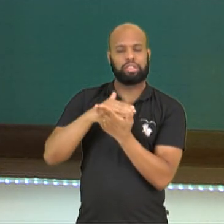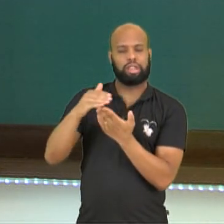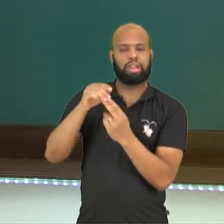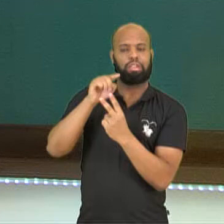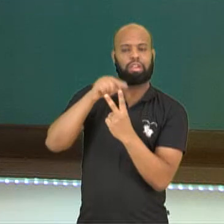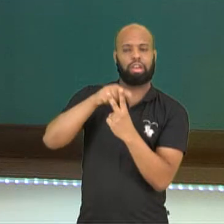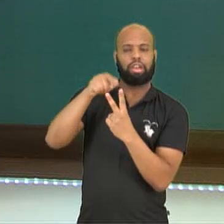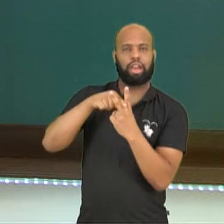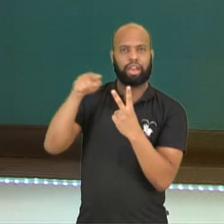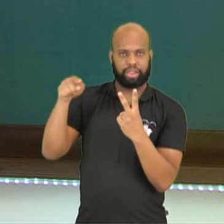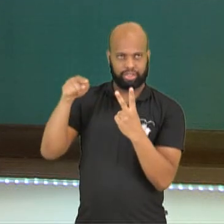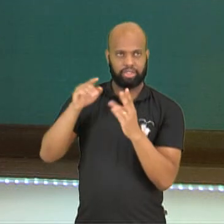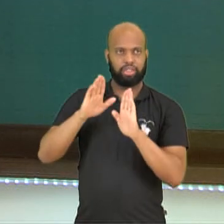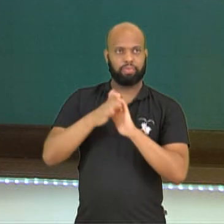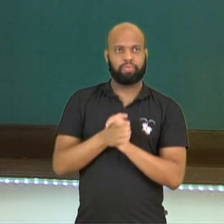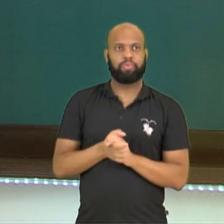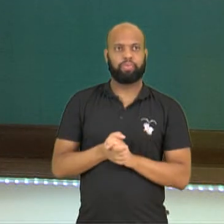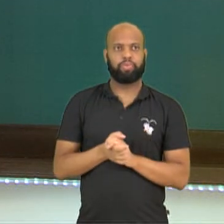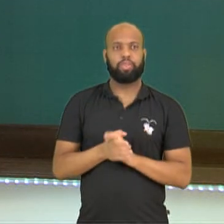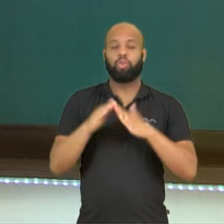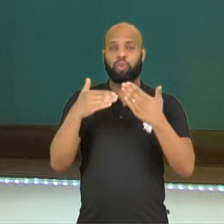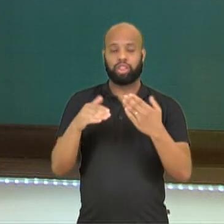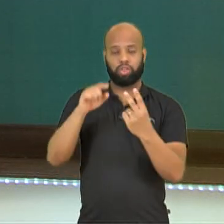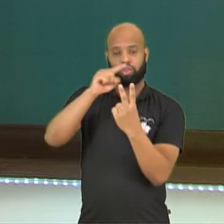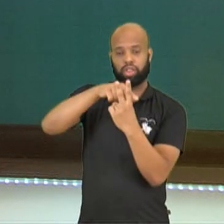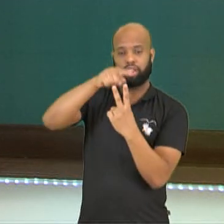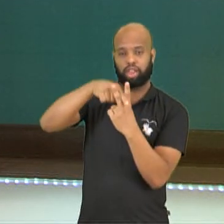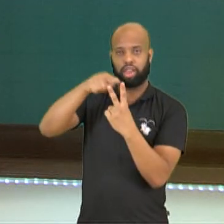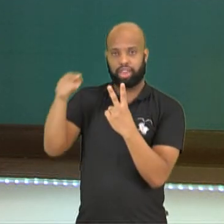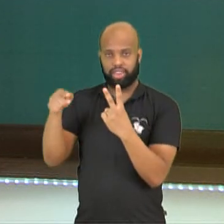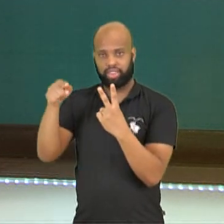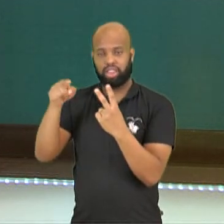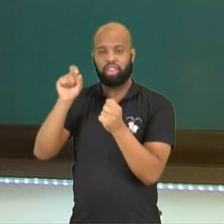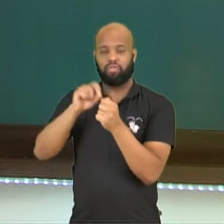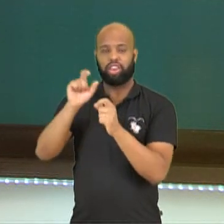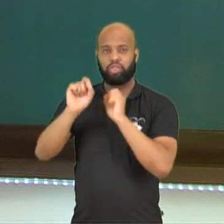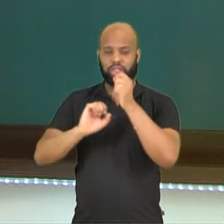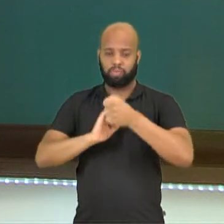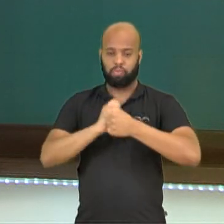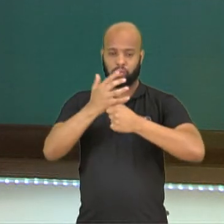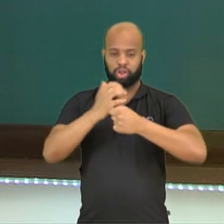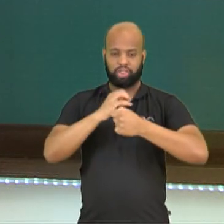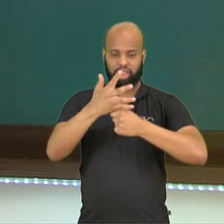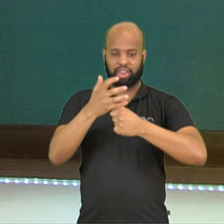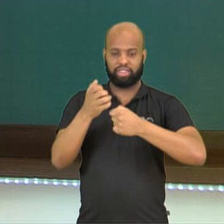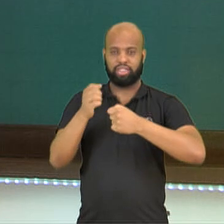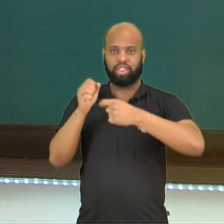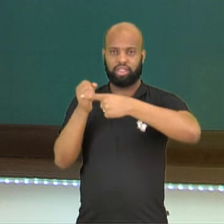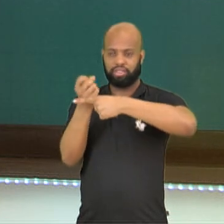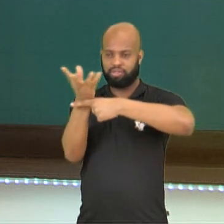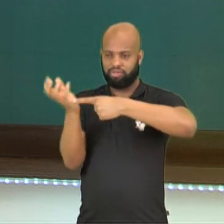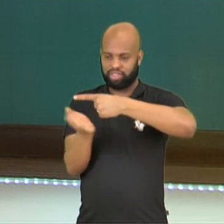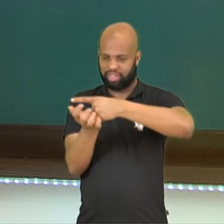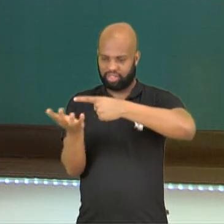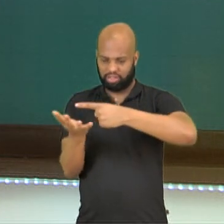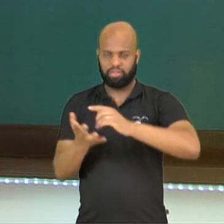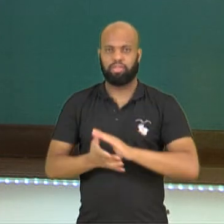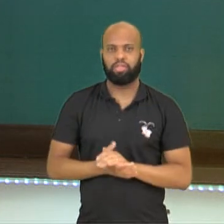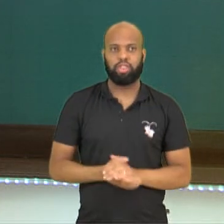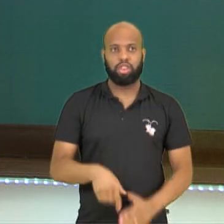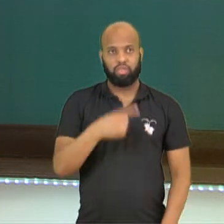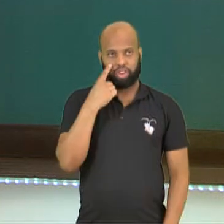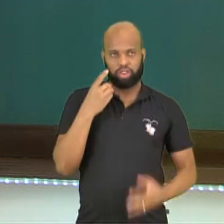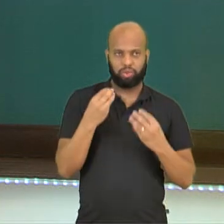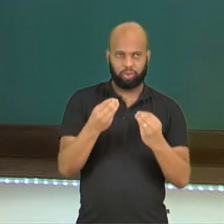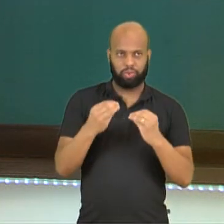olhos, ok? Então, a raiz é que eu vou transformar em potência com expoente fracionário, tá bom? Então, olha lá como